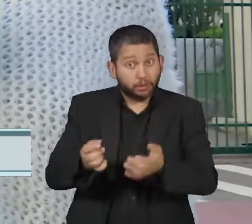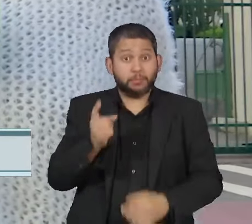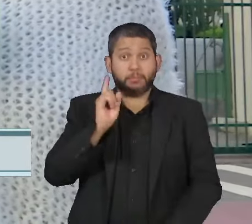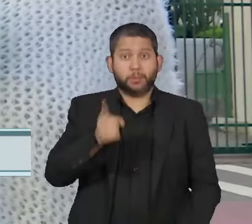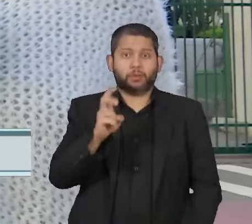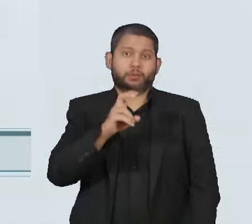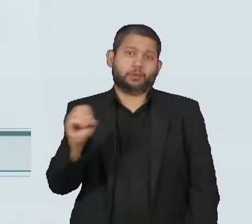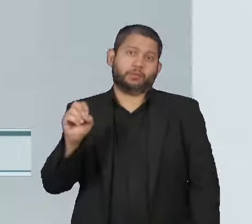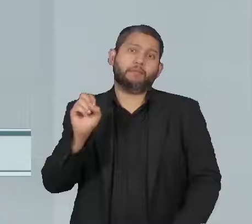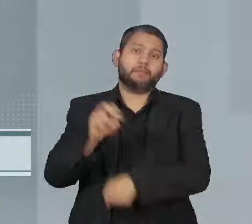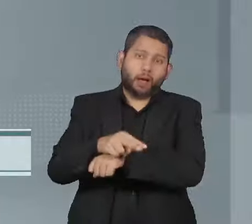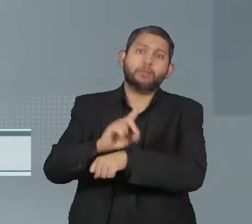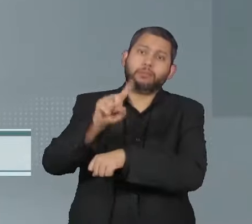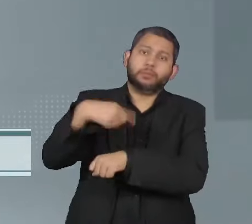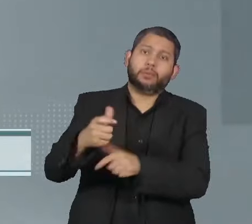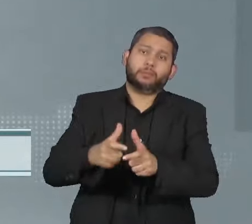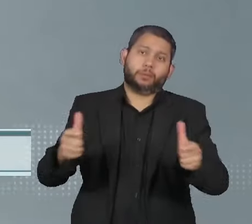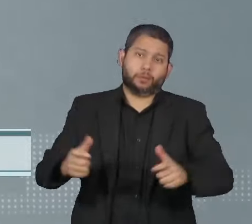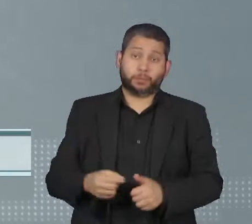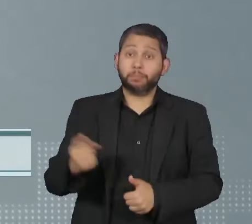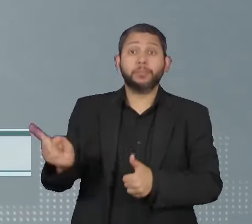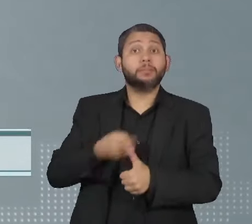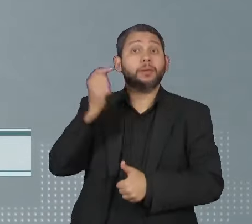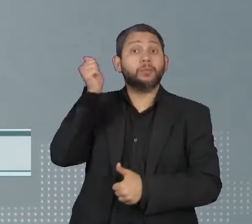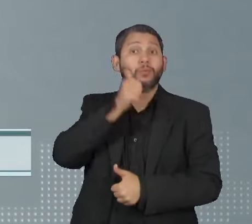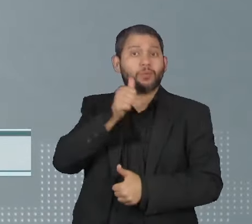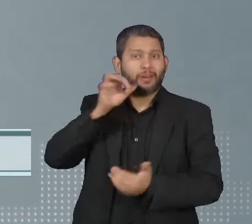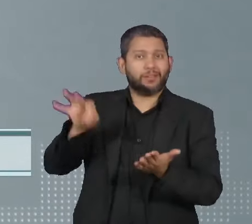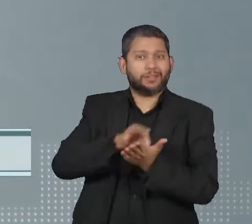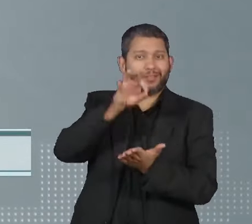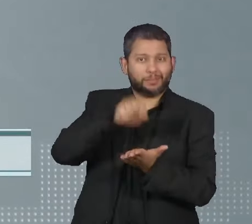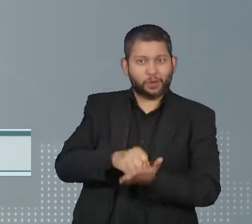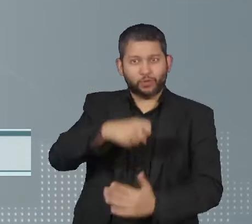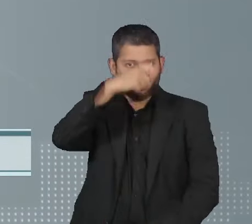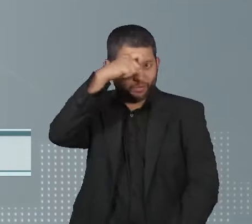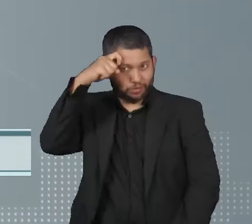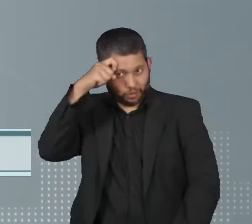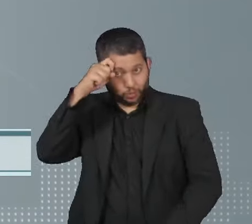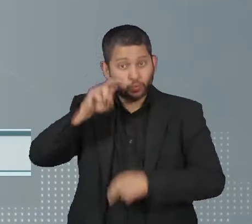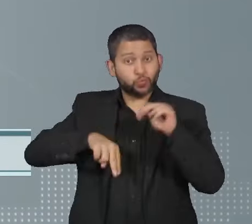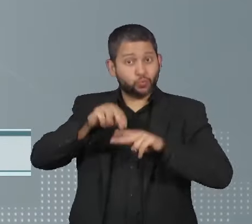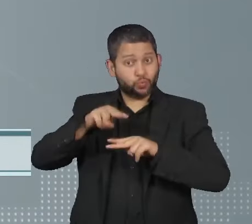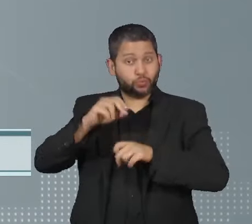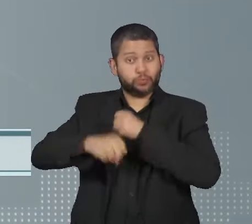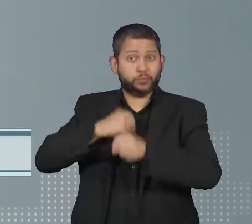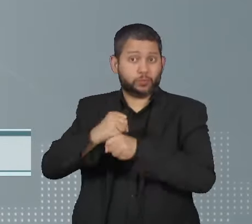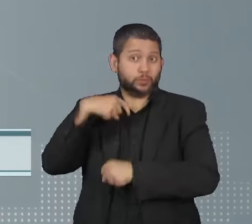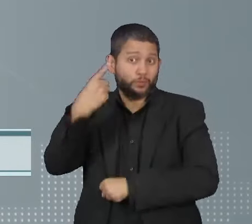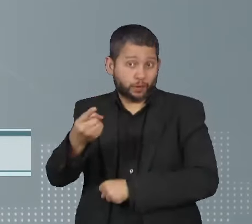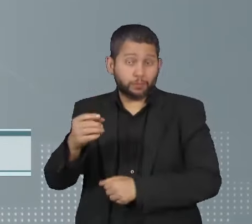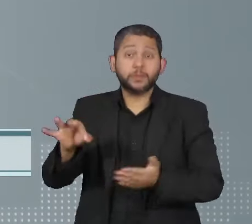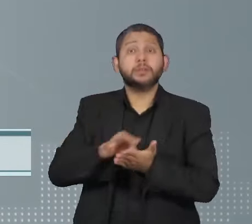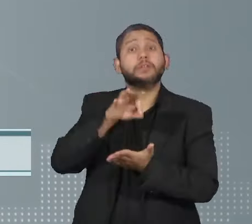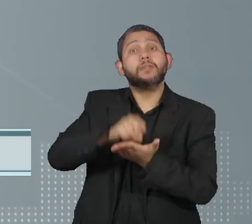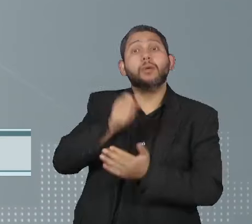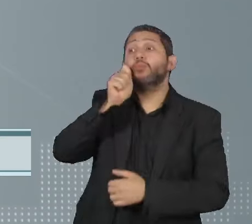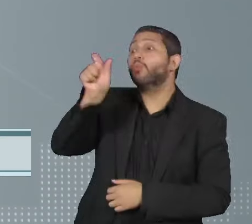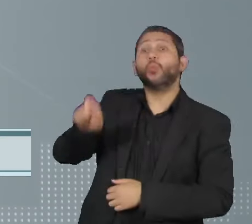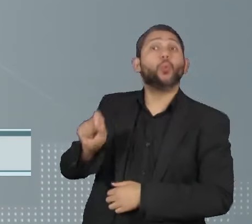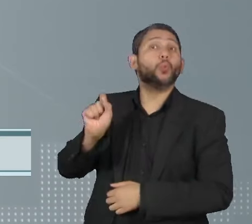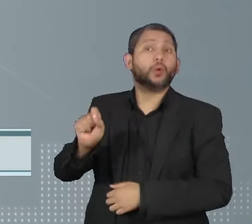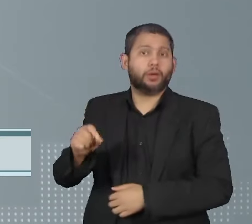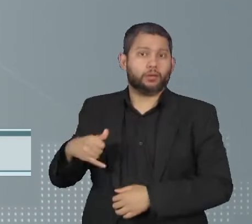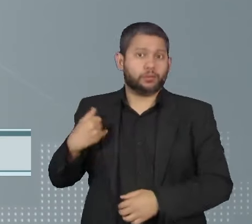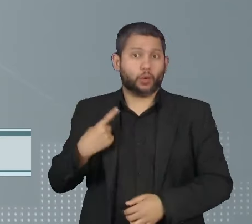1.500 vagas. O primeiro alistamento feminino será entre janeiro e junho do ano que vem. Poderá se inscrever a mulher que vai